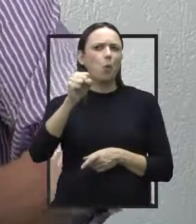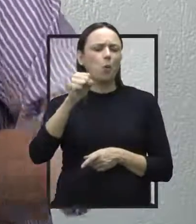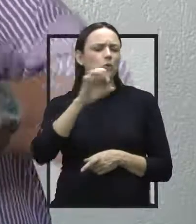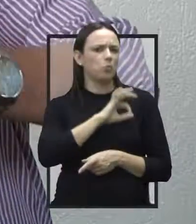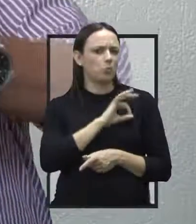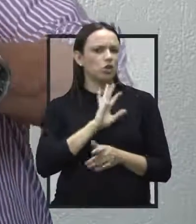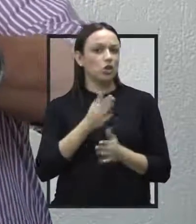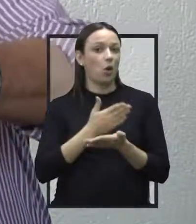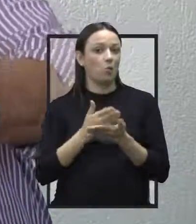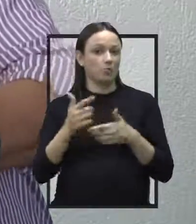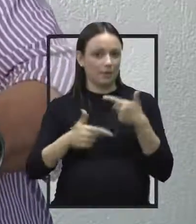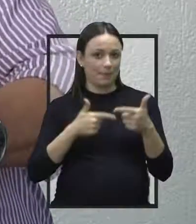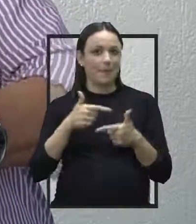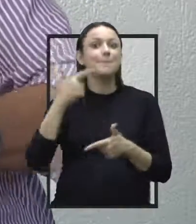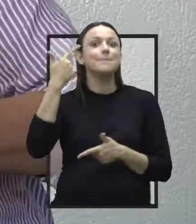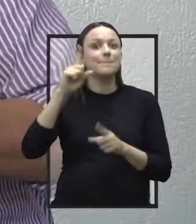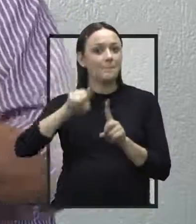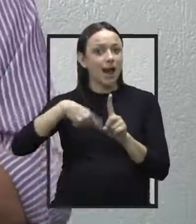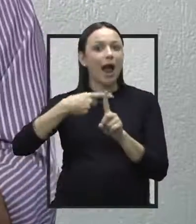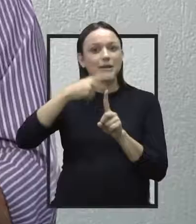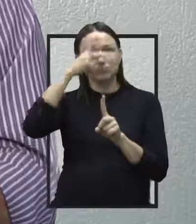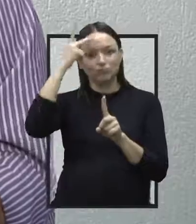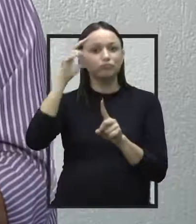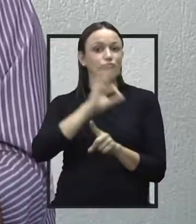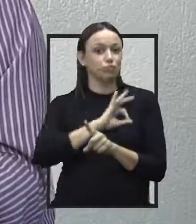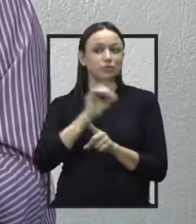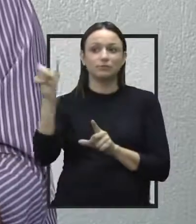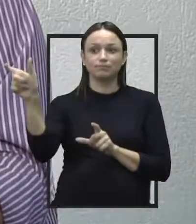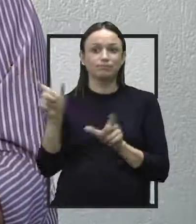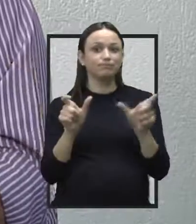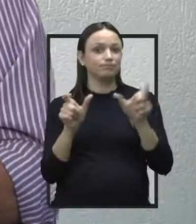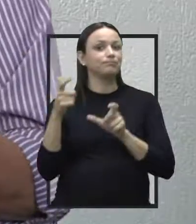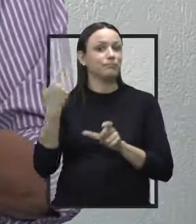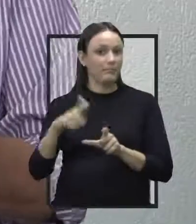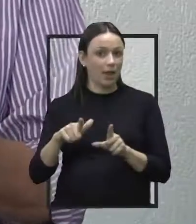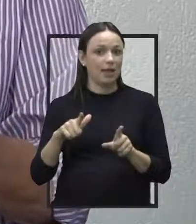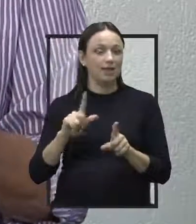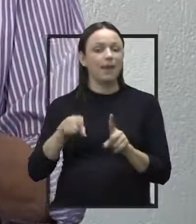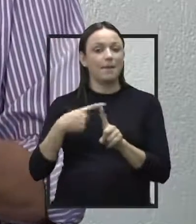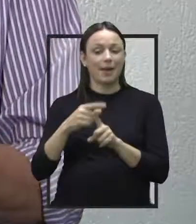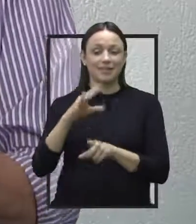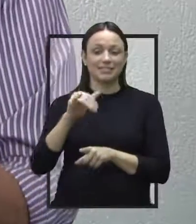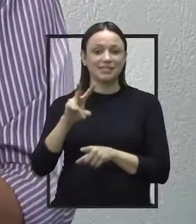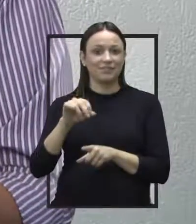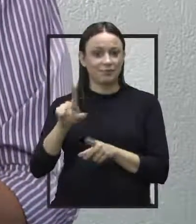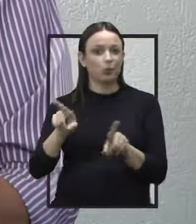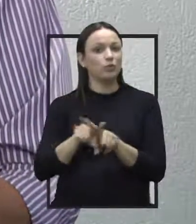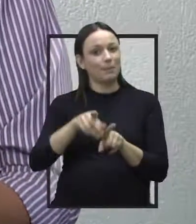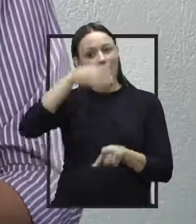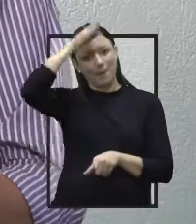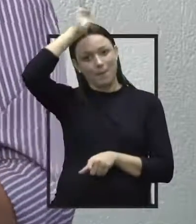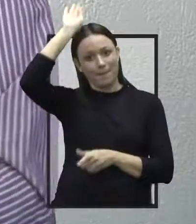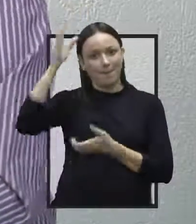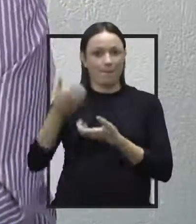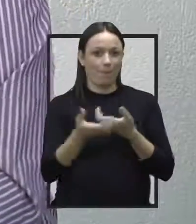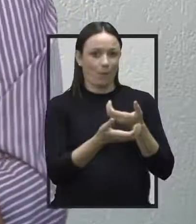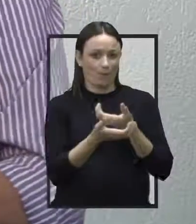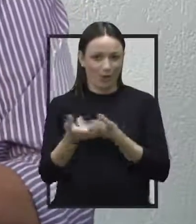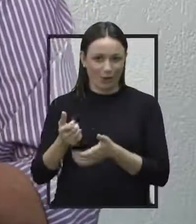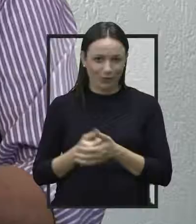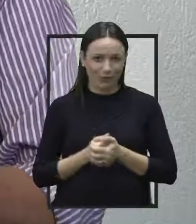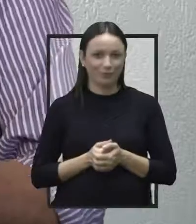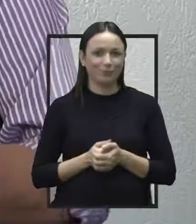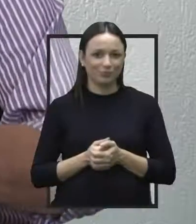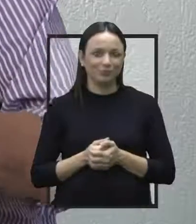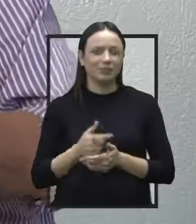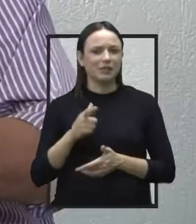trabalhando, outros virão com certeza, e agora mais a participação da Polícia Civil e também do nosso Corpo de Bombeiro. Então nós vamos